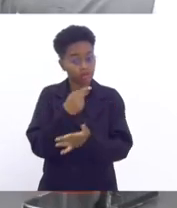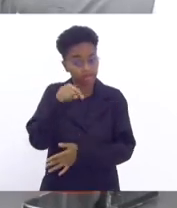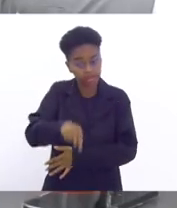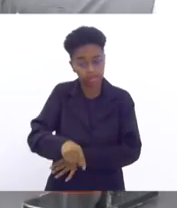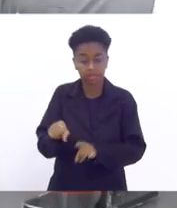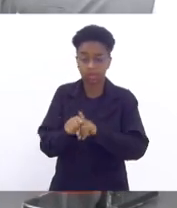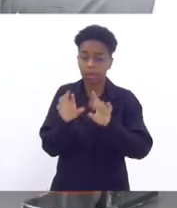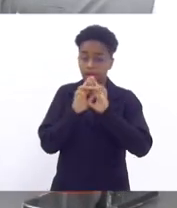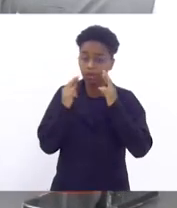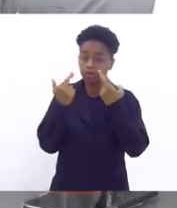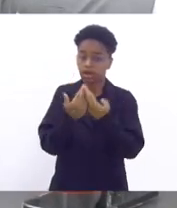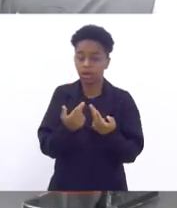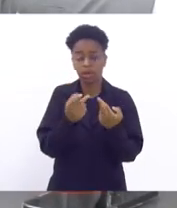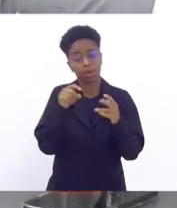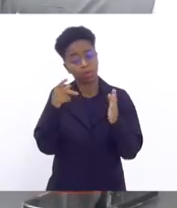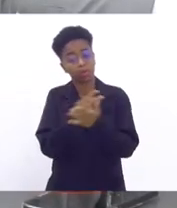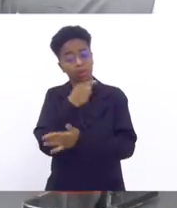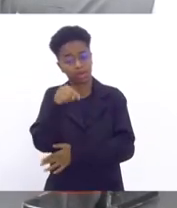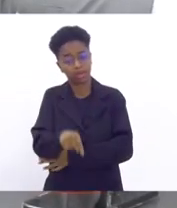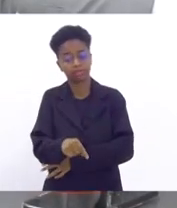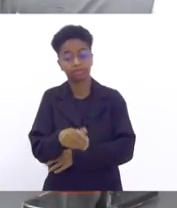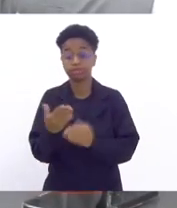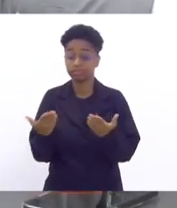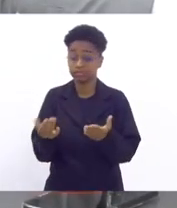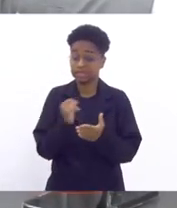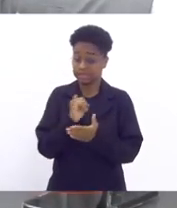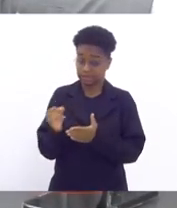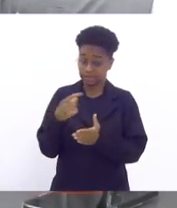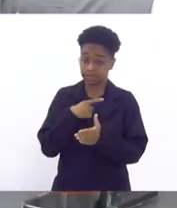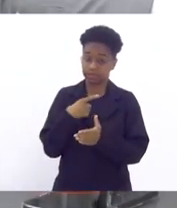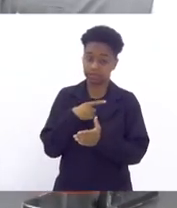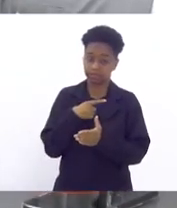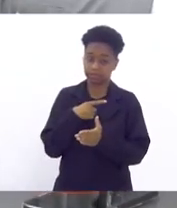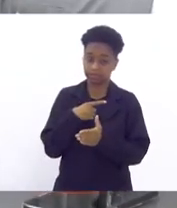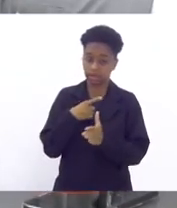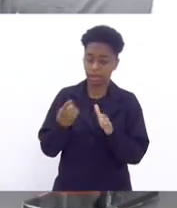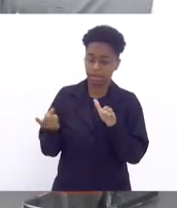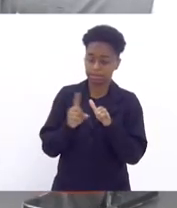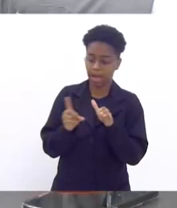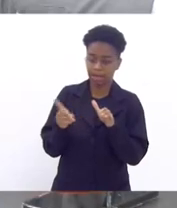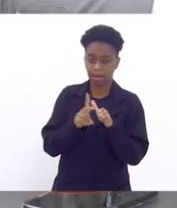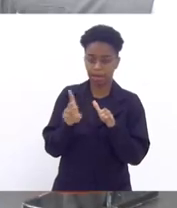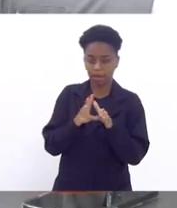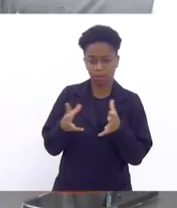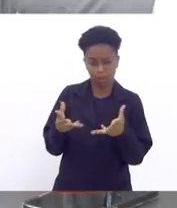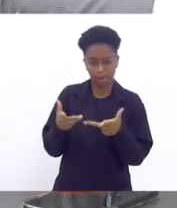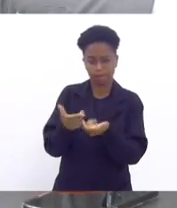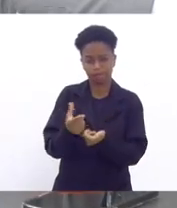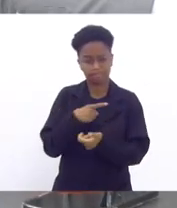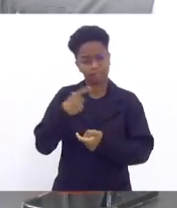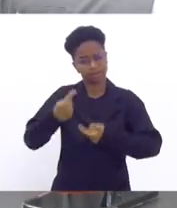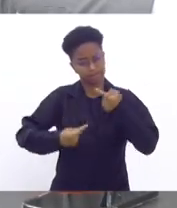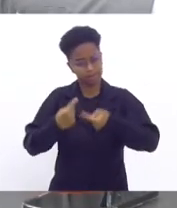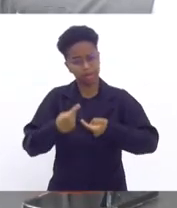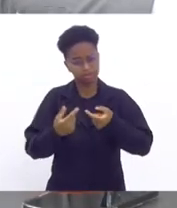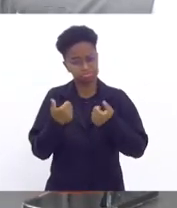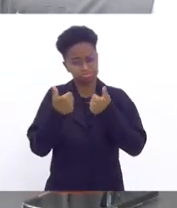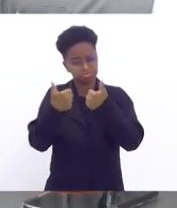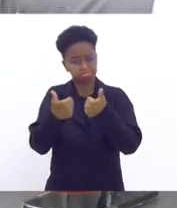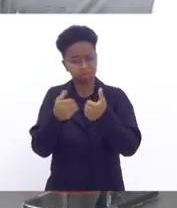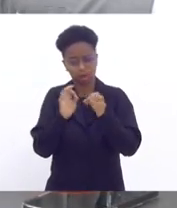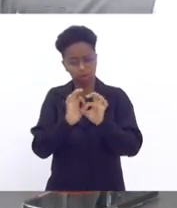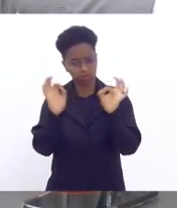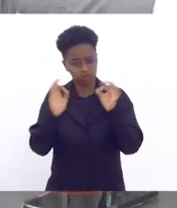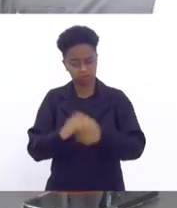aconteceu agora e o fato de ter uma composição qualificada e ter sempre um debate muito profico